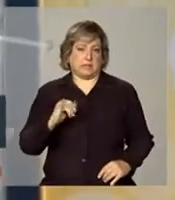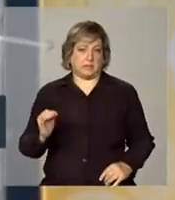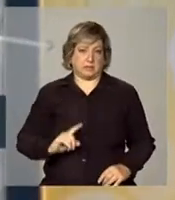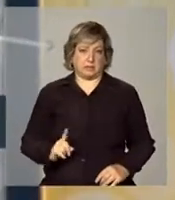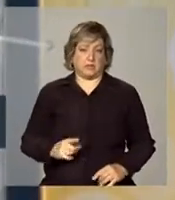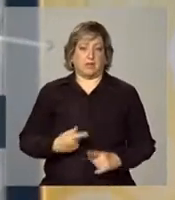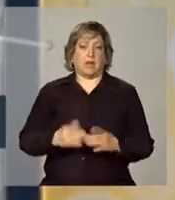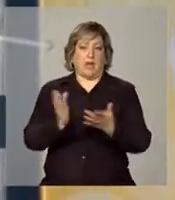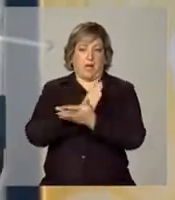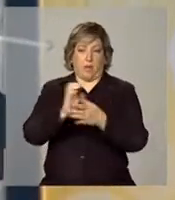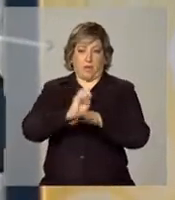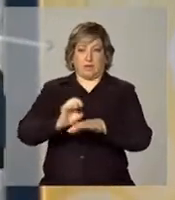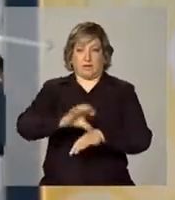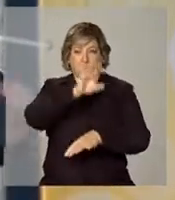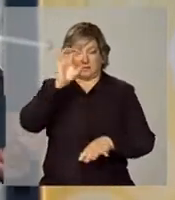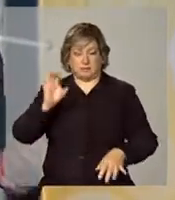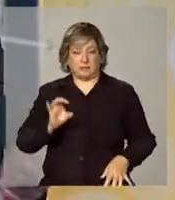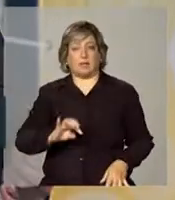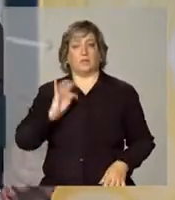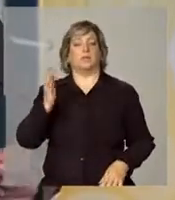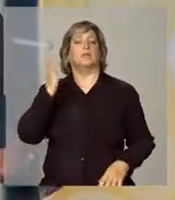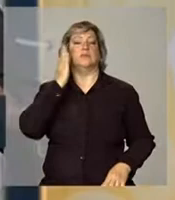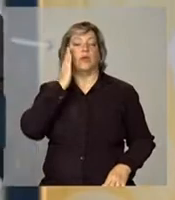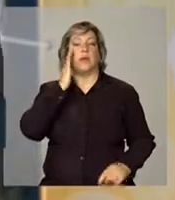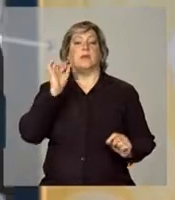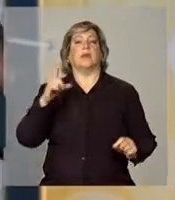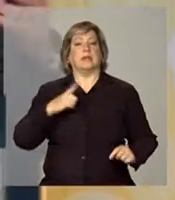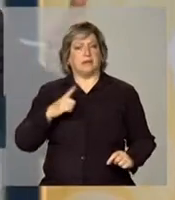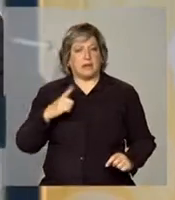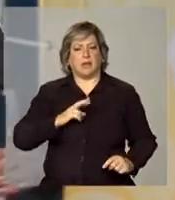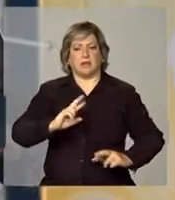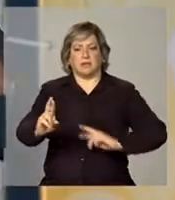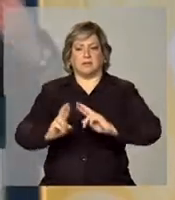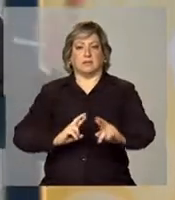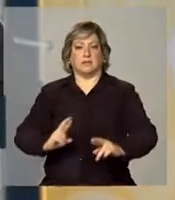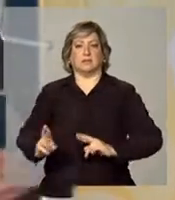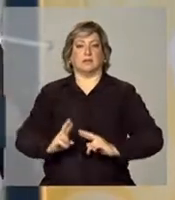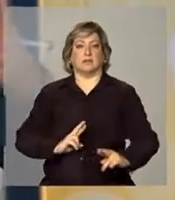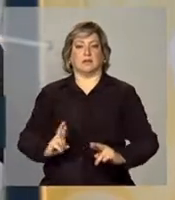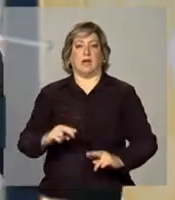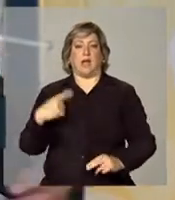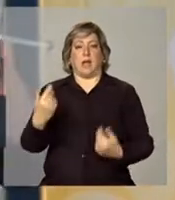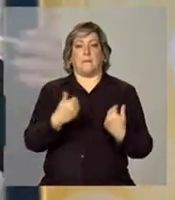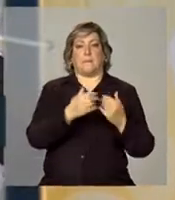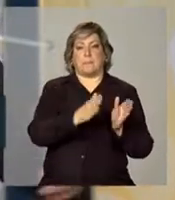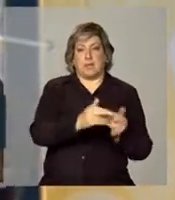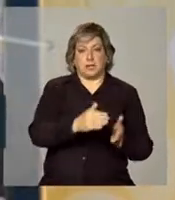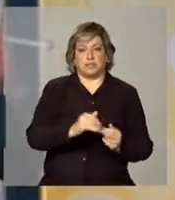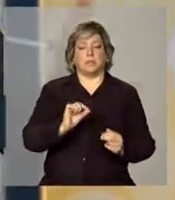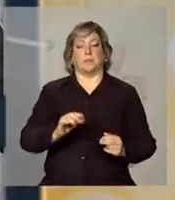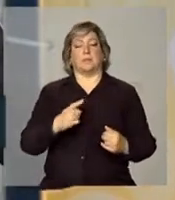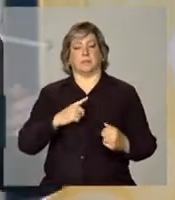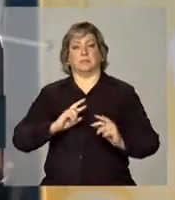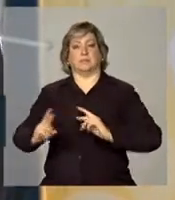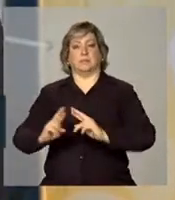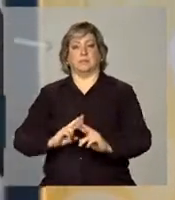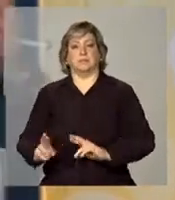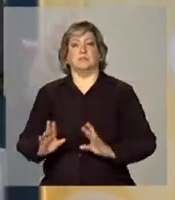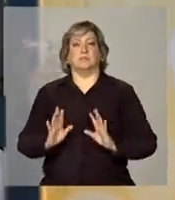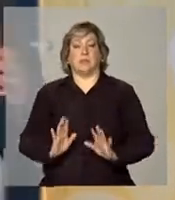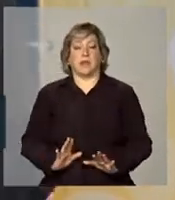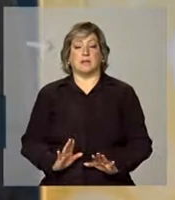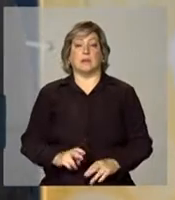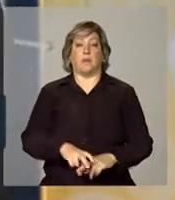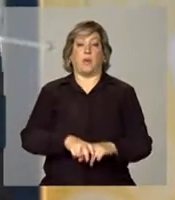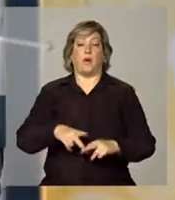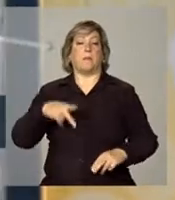gente já teve notícia de que eles estão atendendo os pedidos, mas ainda não, por questões de tramitação política da regulamentação,